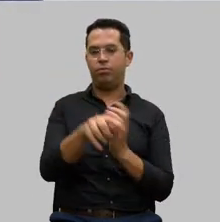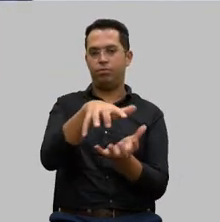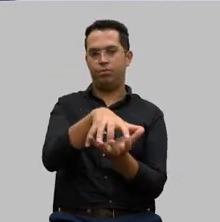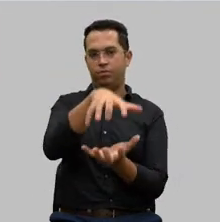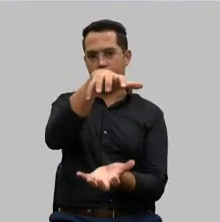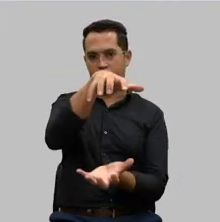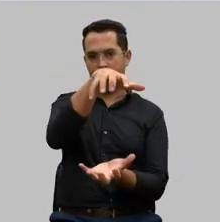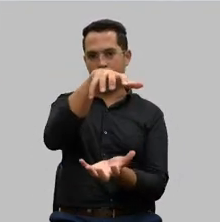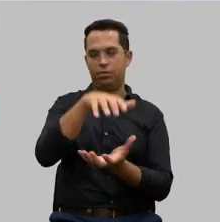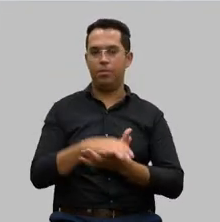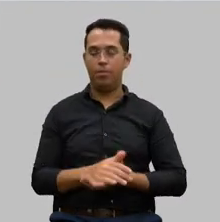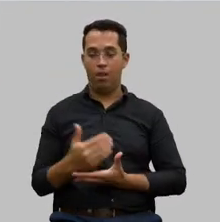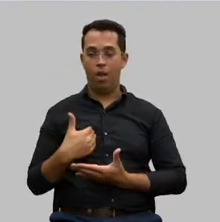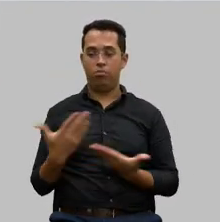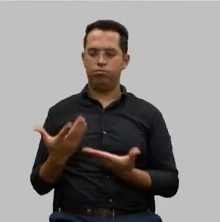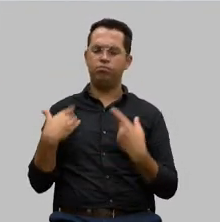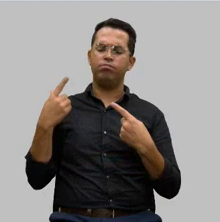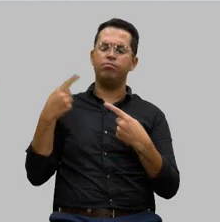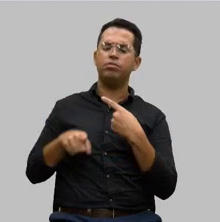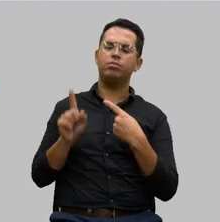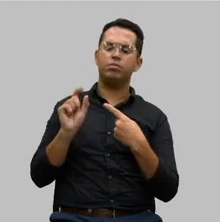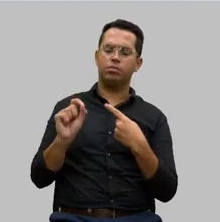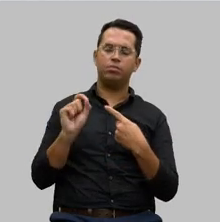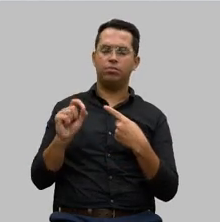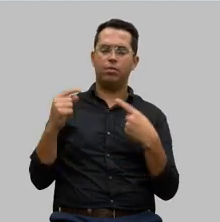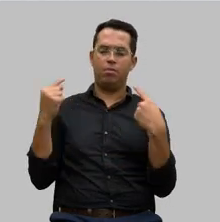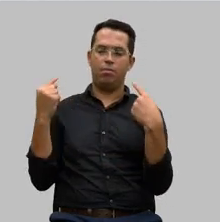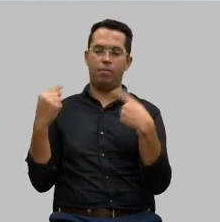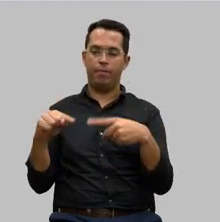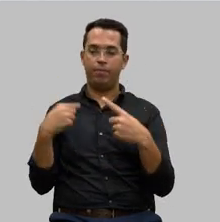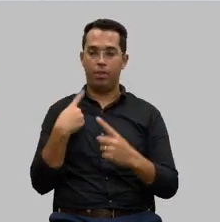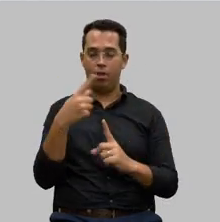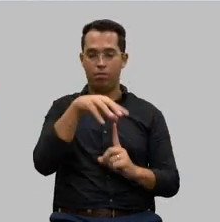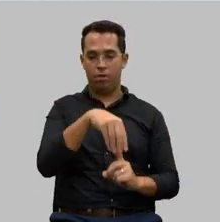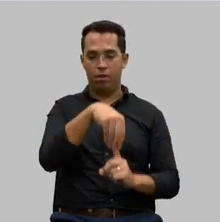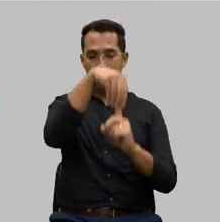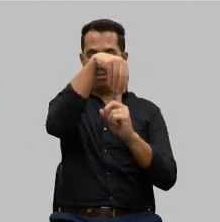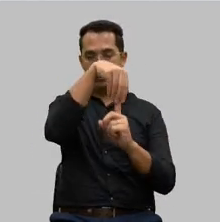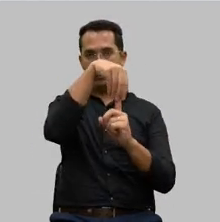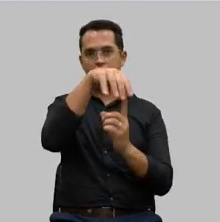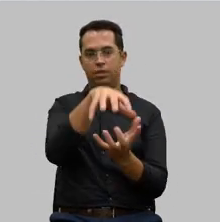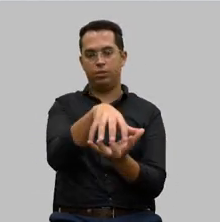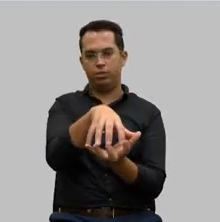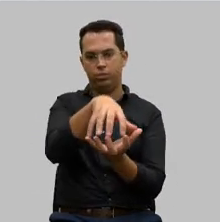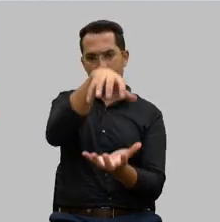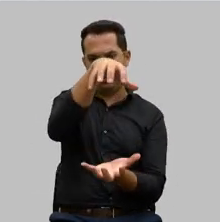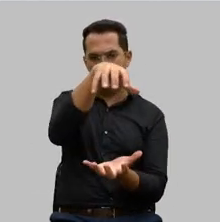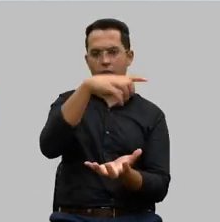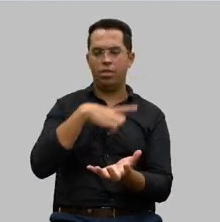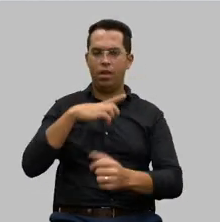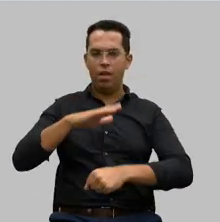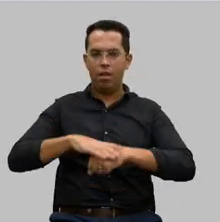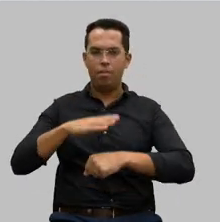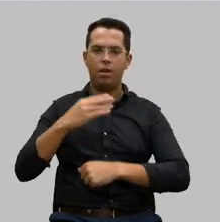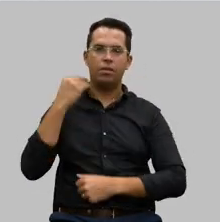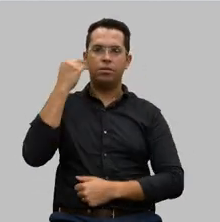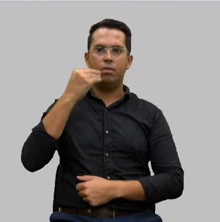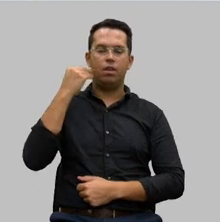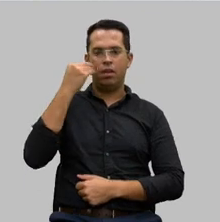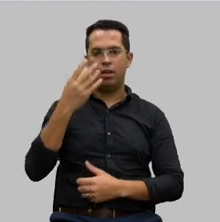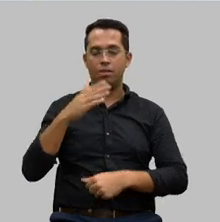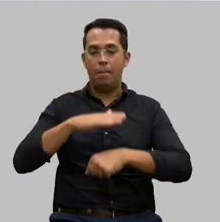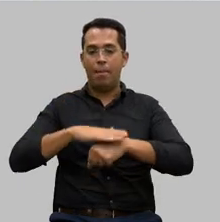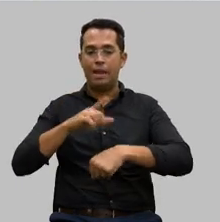aqui que a gente o representante do idoso na pessoa do G que tenha mais tempo de fala é tem uma fala